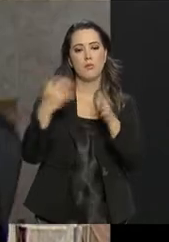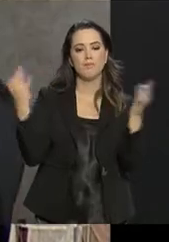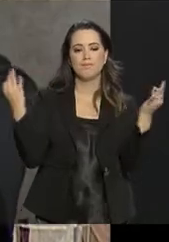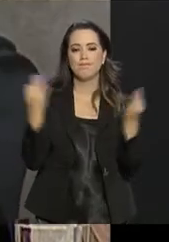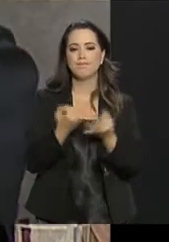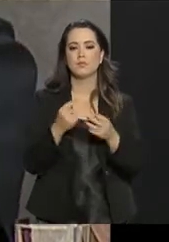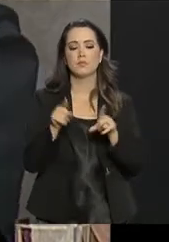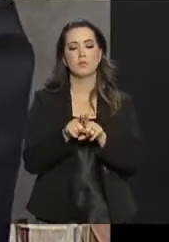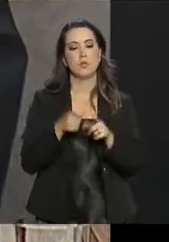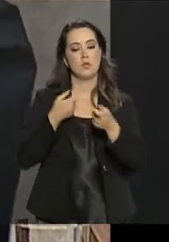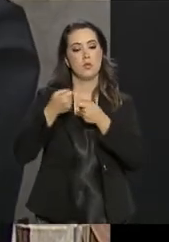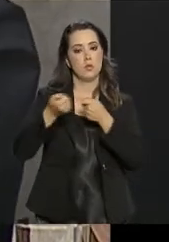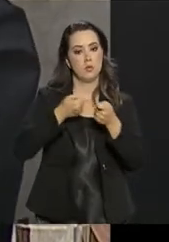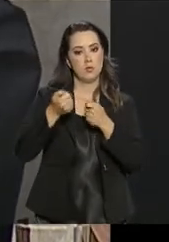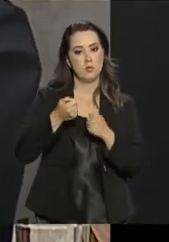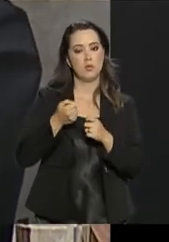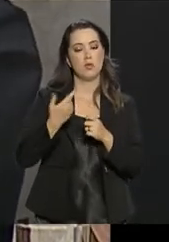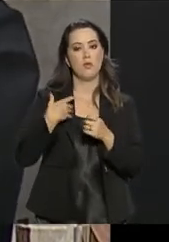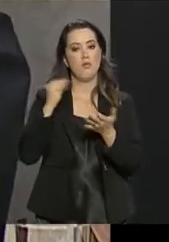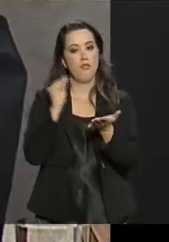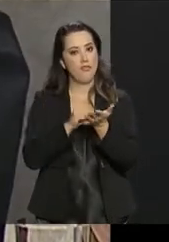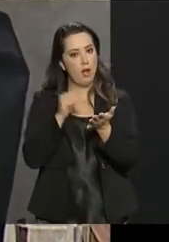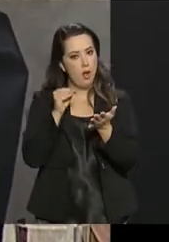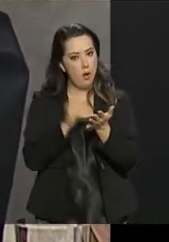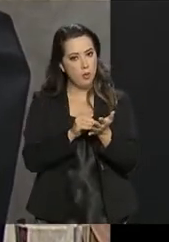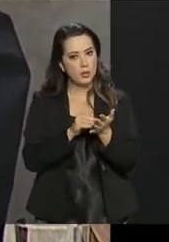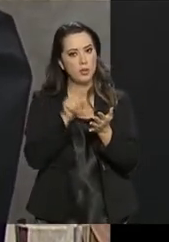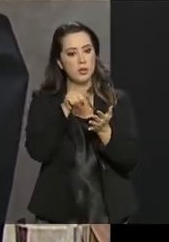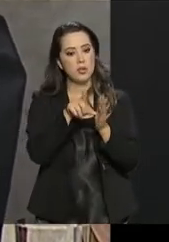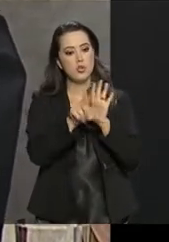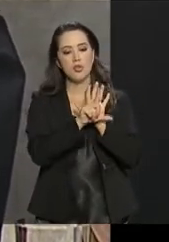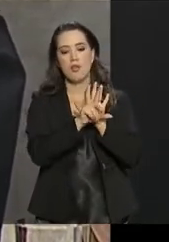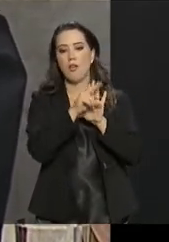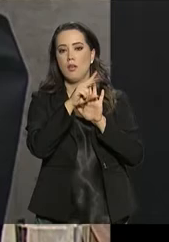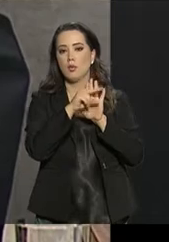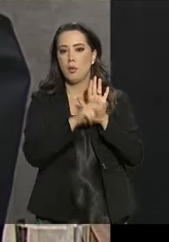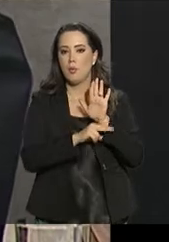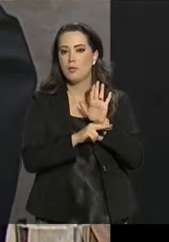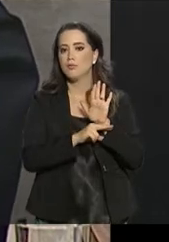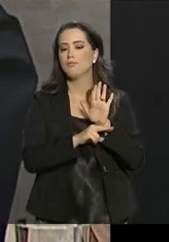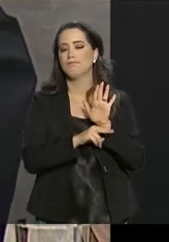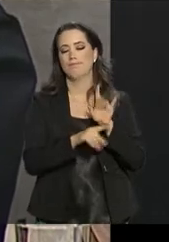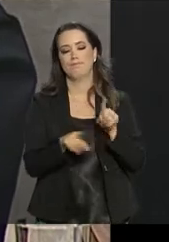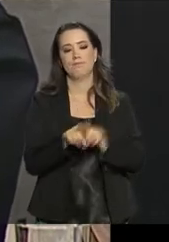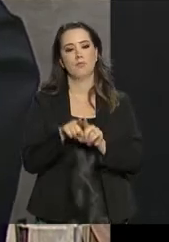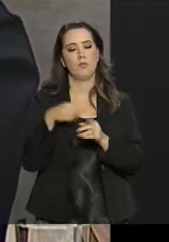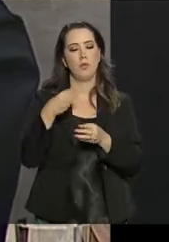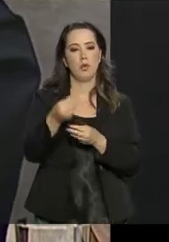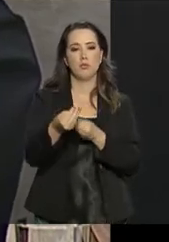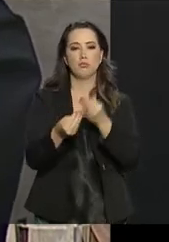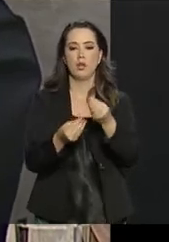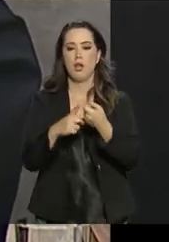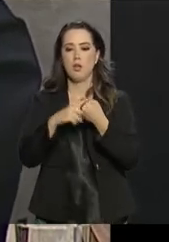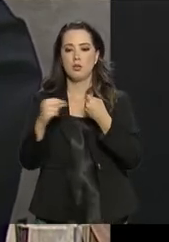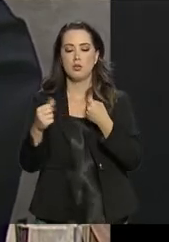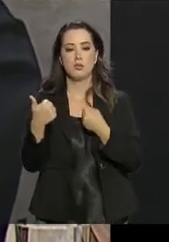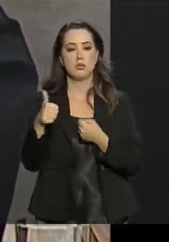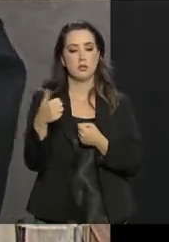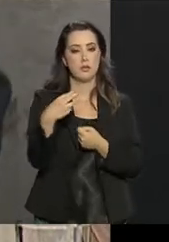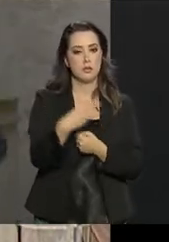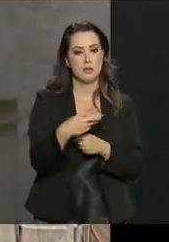do controle da inconstitucionalidade por omissão e não entregou apenas as figuras do artigo 103 da constituição